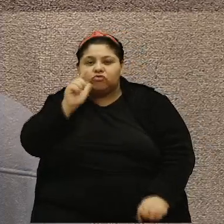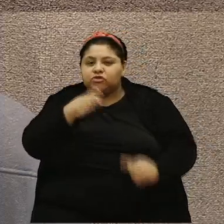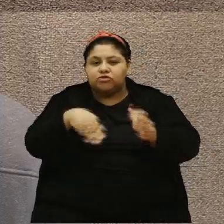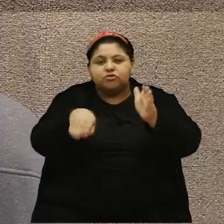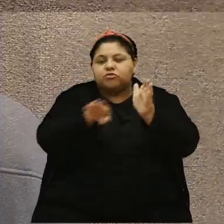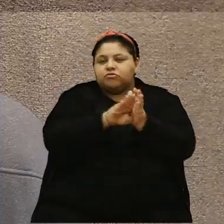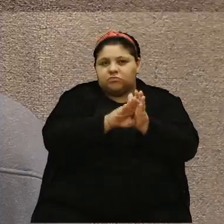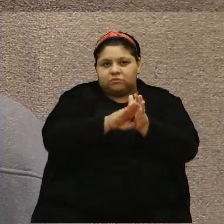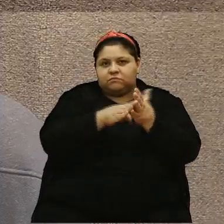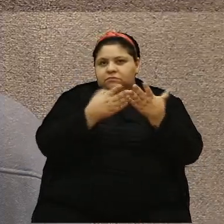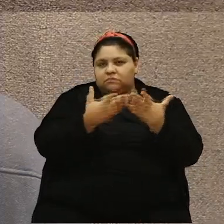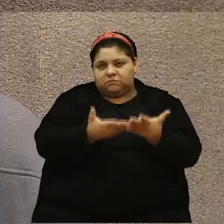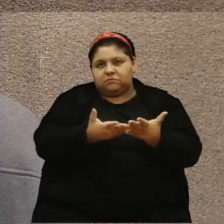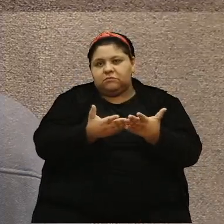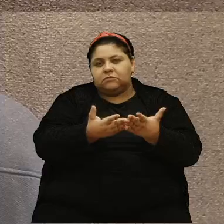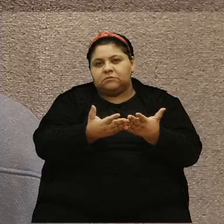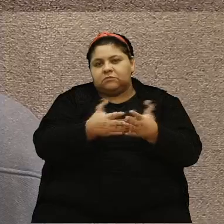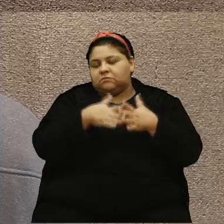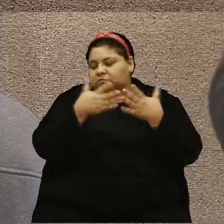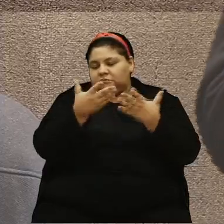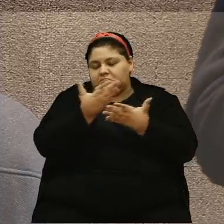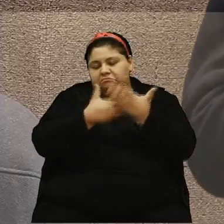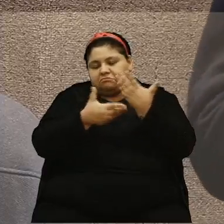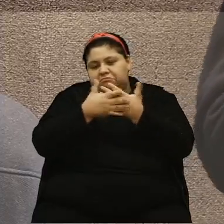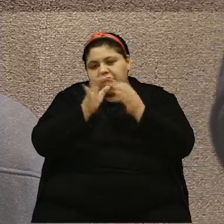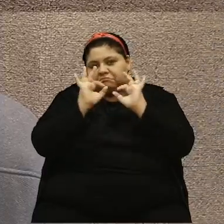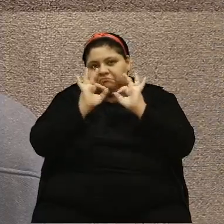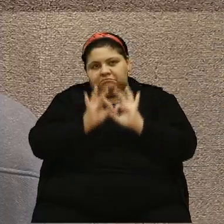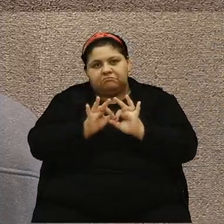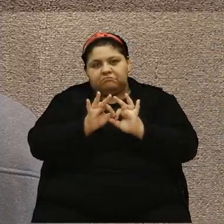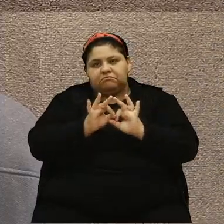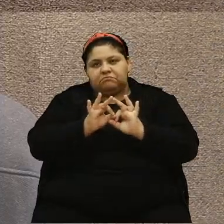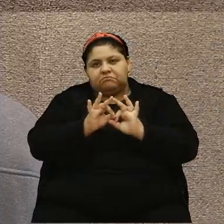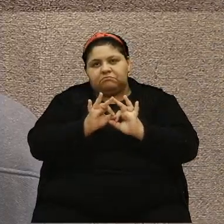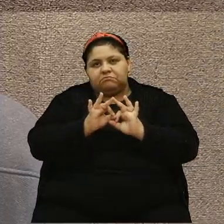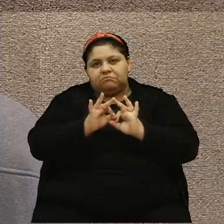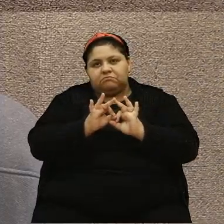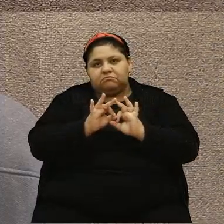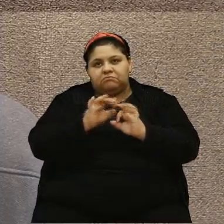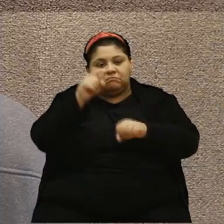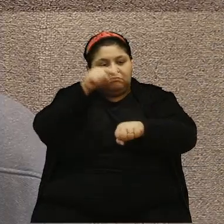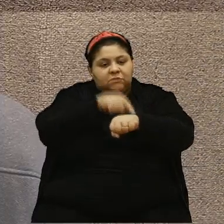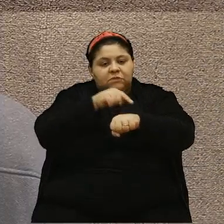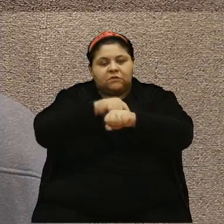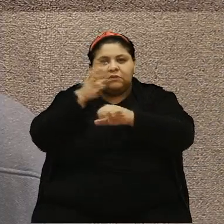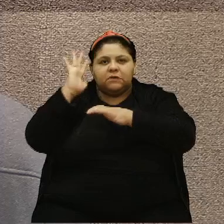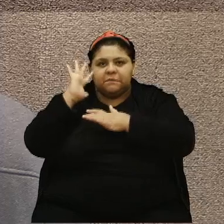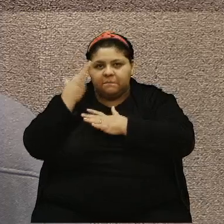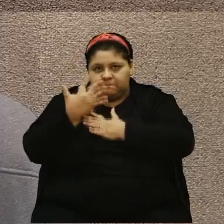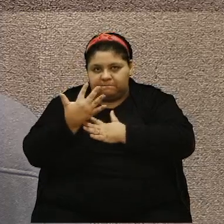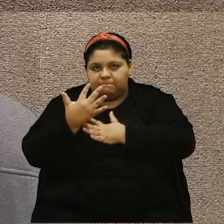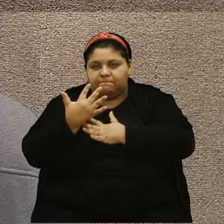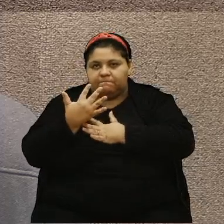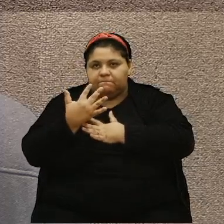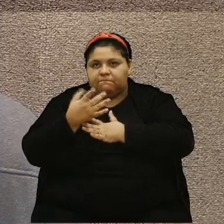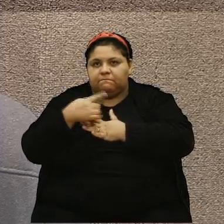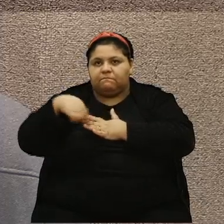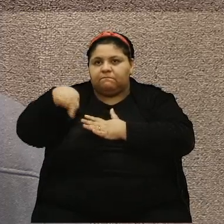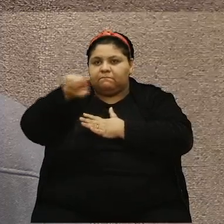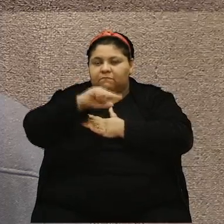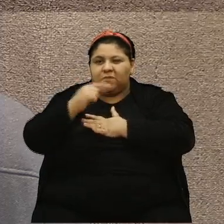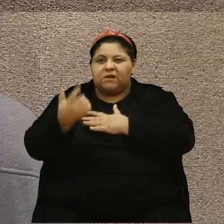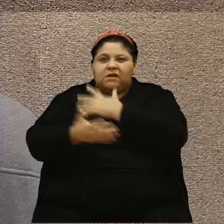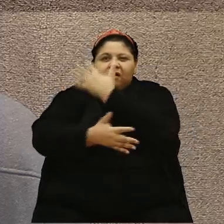ainda, Friso. Então, tudo bem, vai lá, num determinado tempo vai acontecer. E mesmo a questão da poda